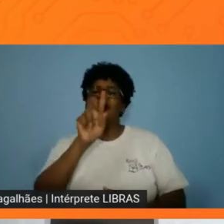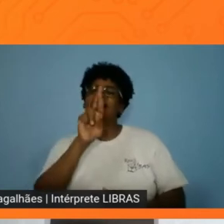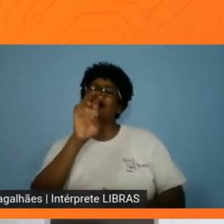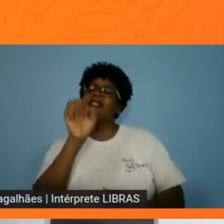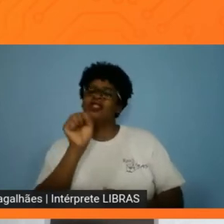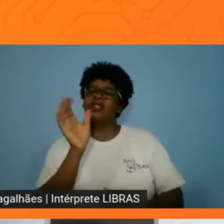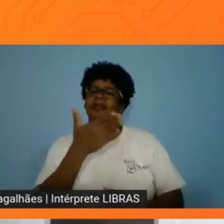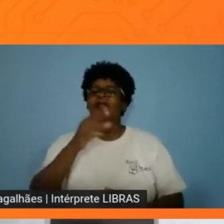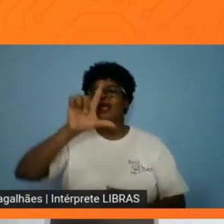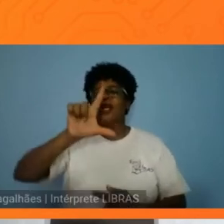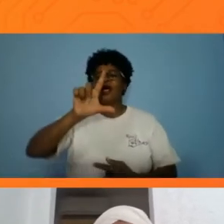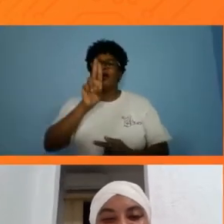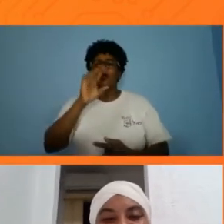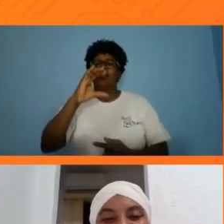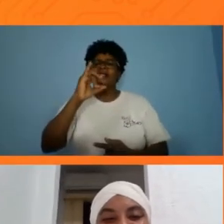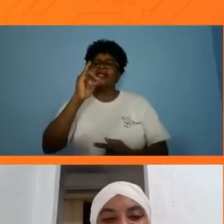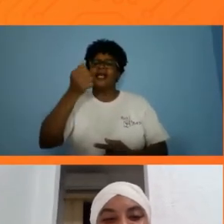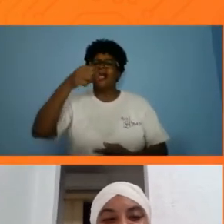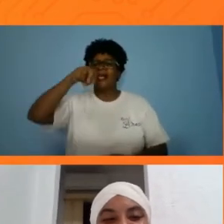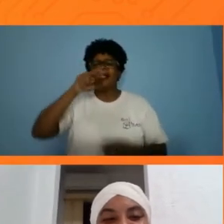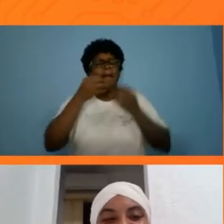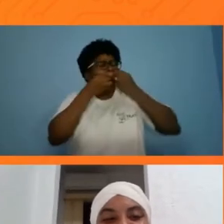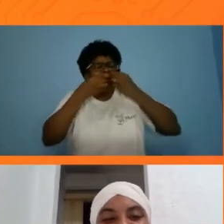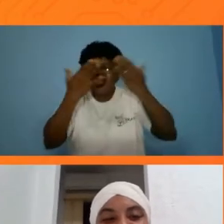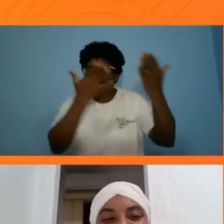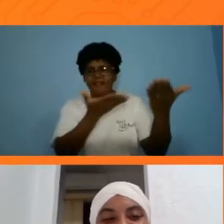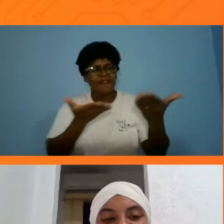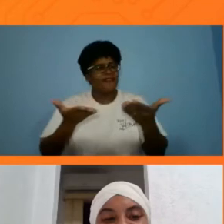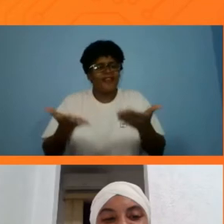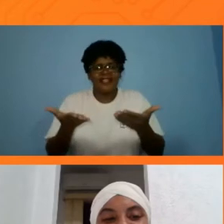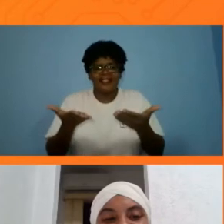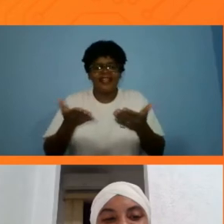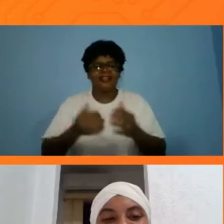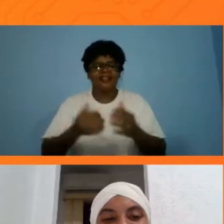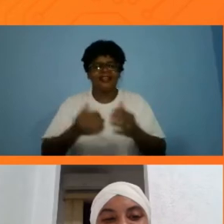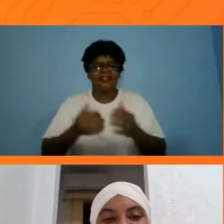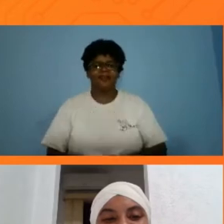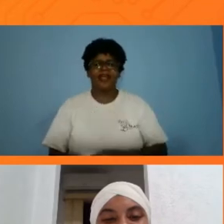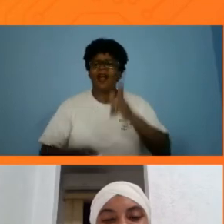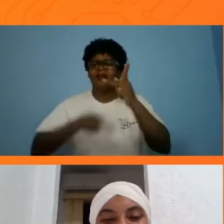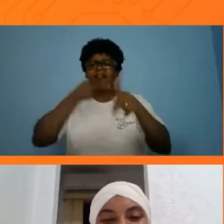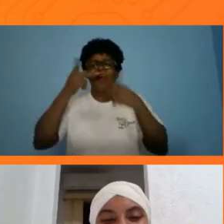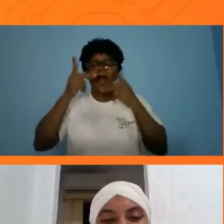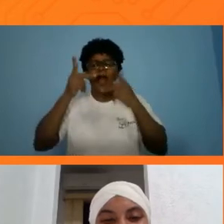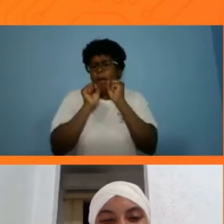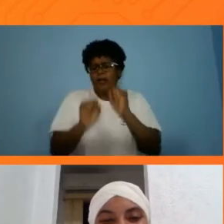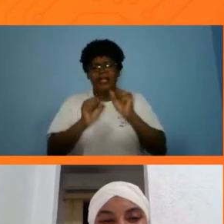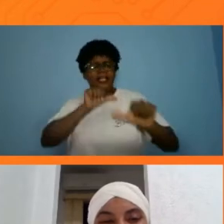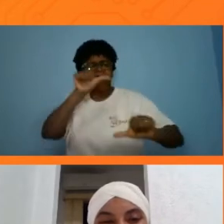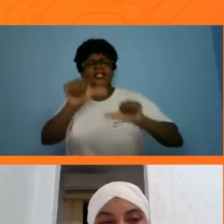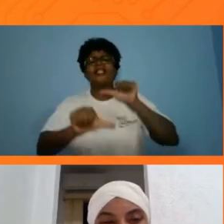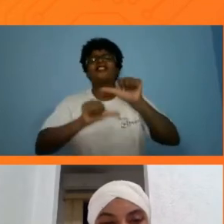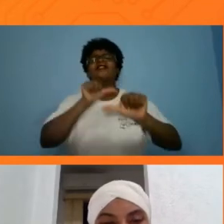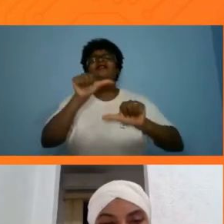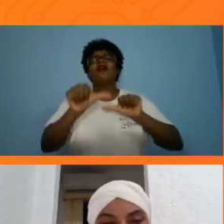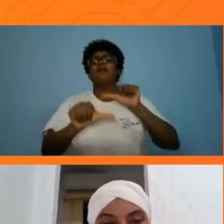Sejam muito bem-vindas, meninas. Falem um pouco sobre vocês e sobre o poder transformador da poesia na vida de